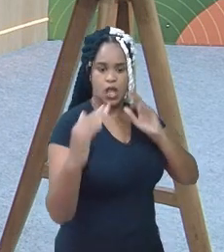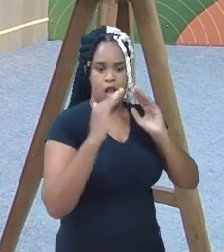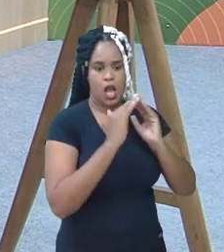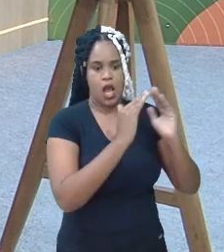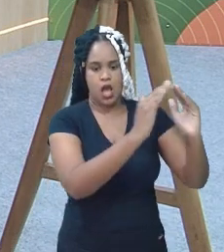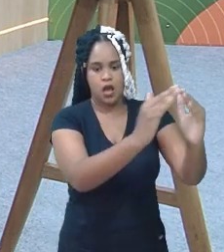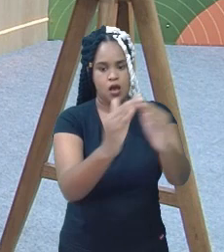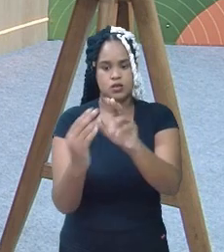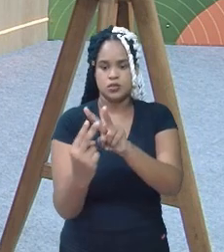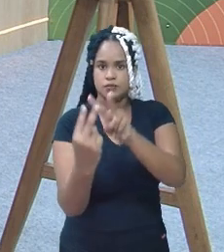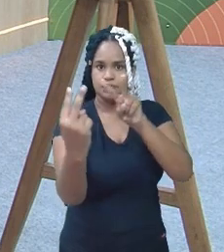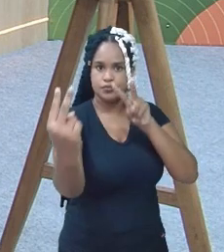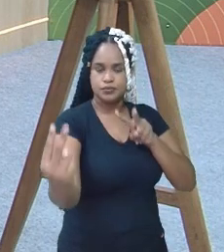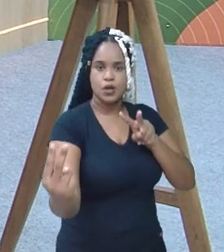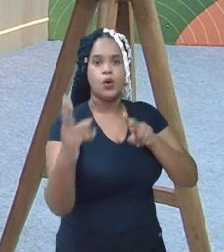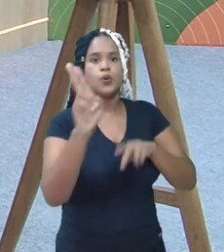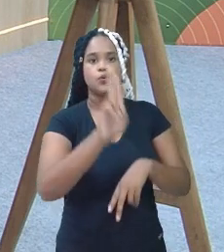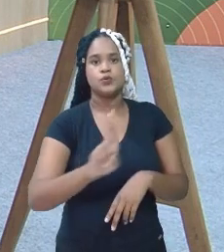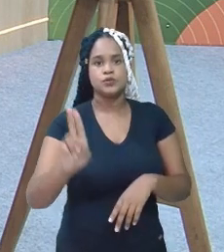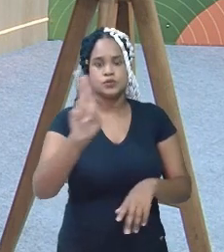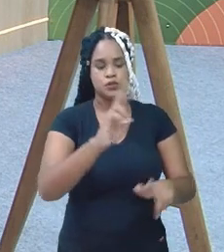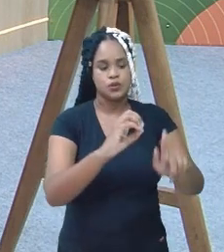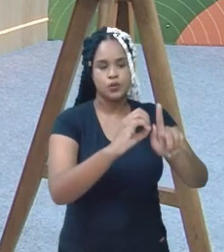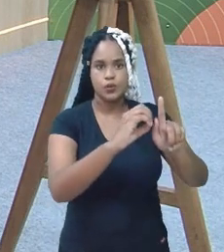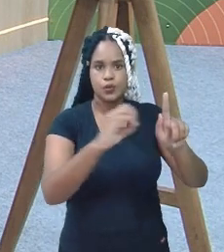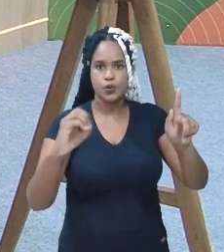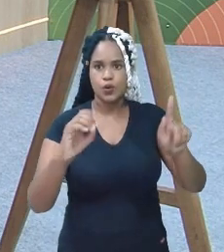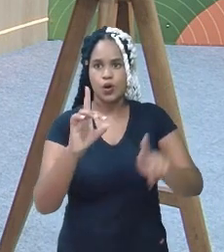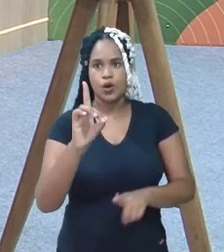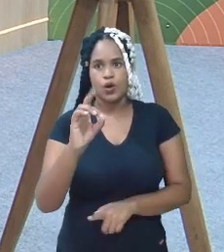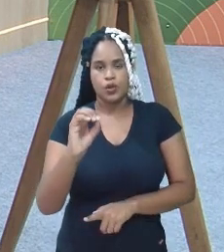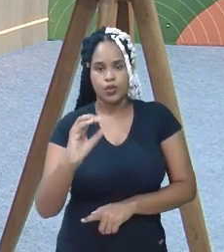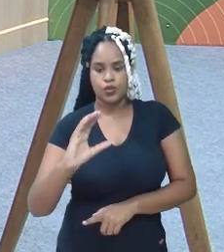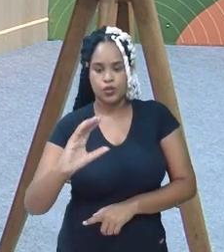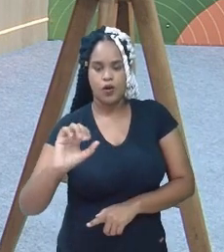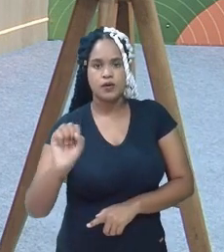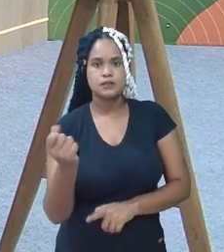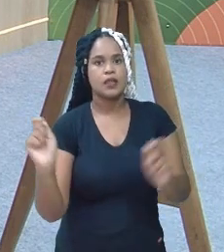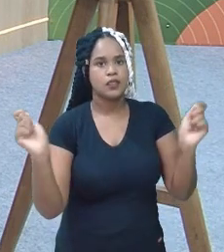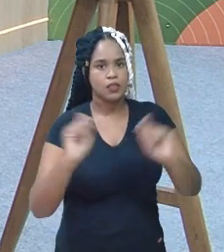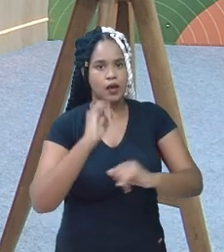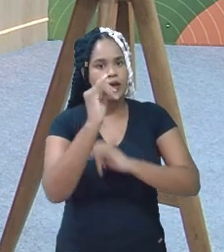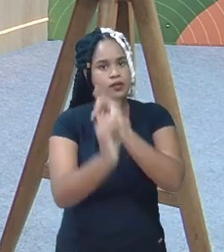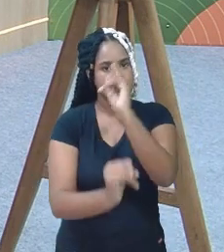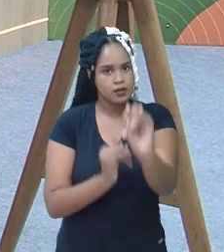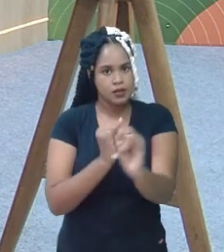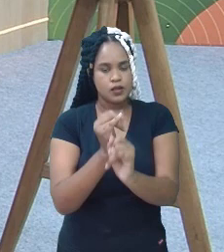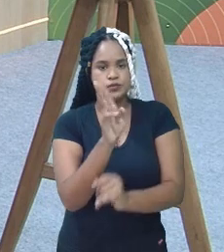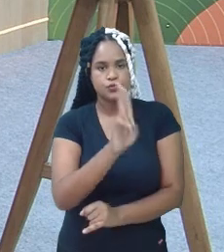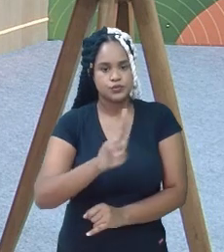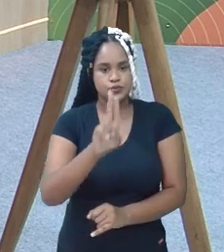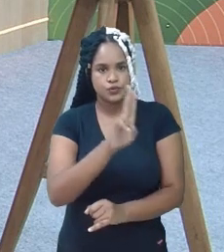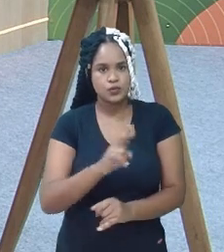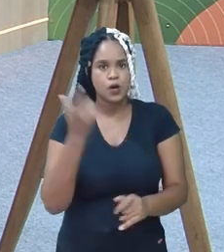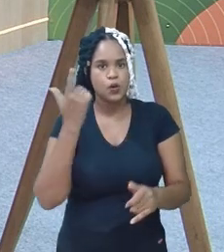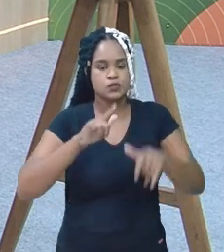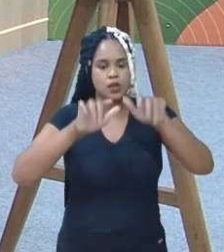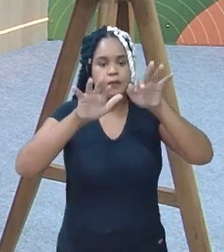trabalhar de forma coletiva. Então, esse documento ele fica lá no Google Docs, e cada estudante da